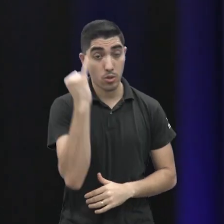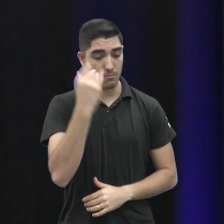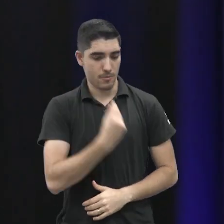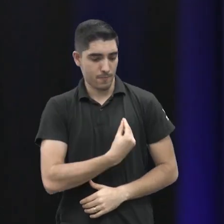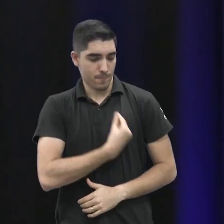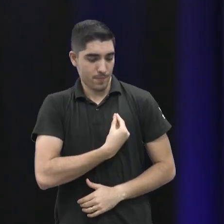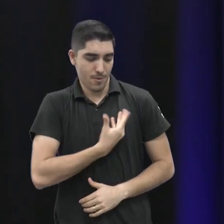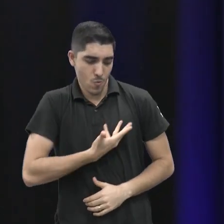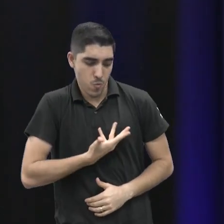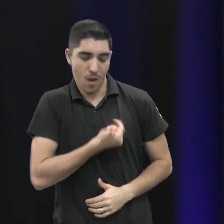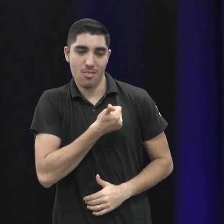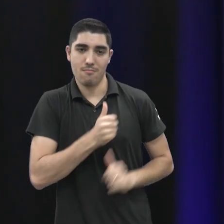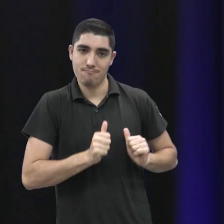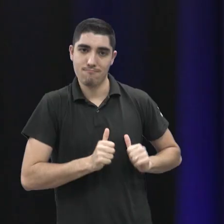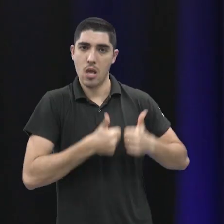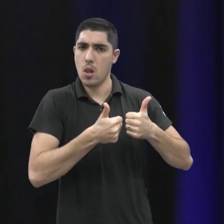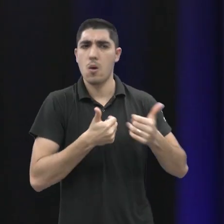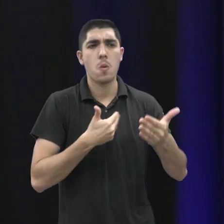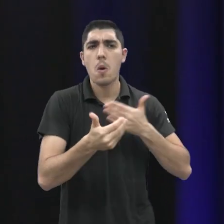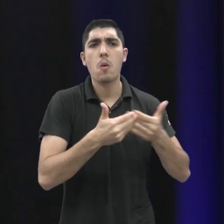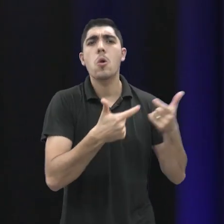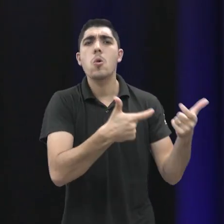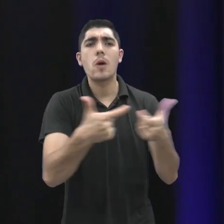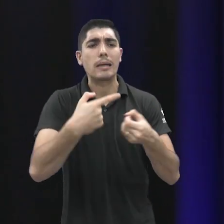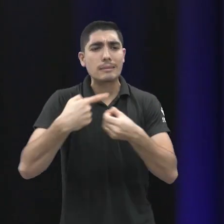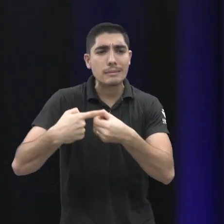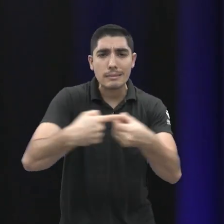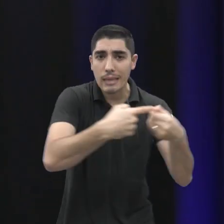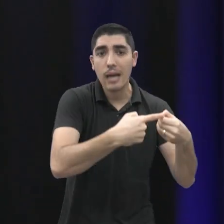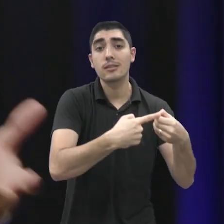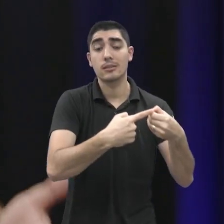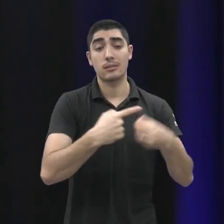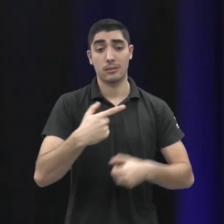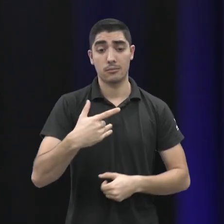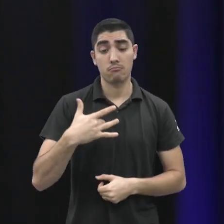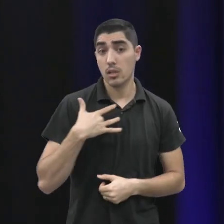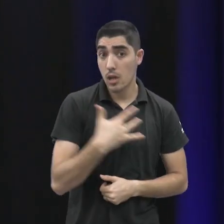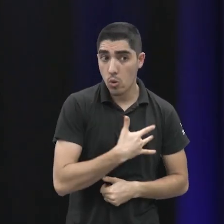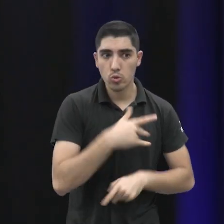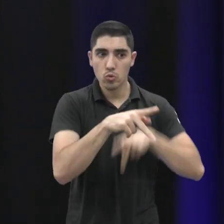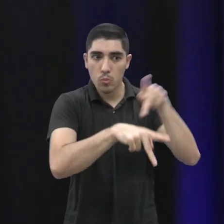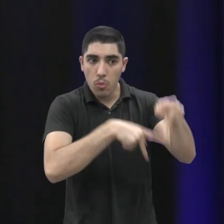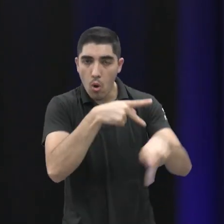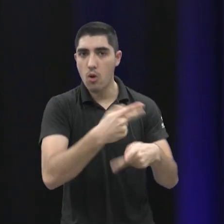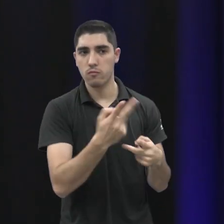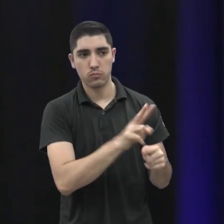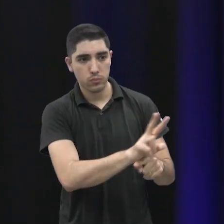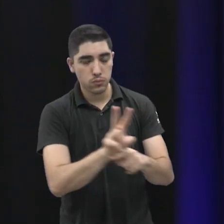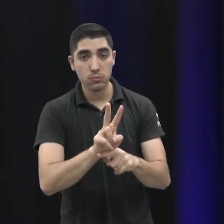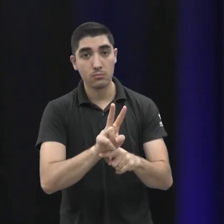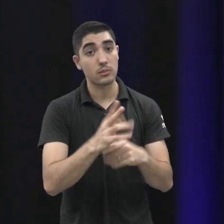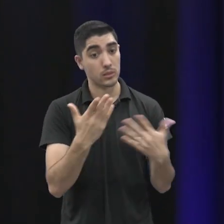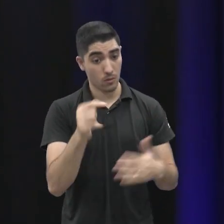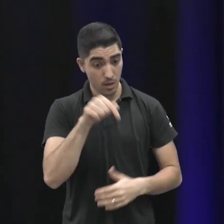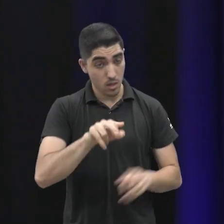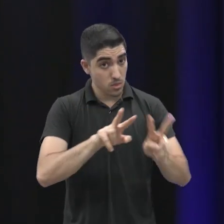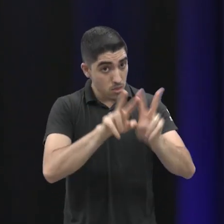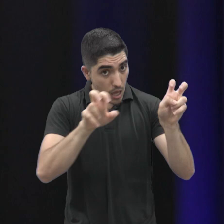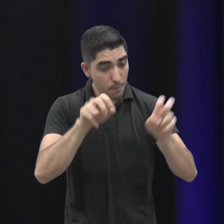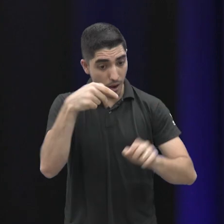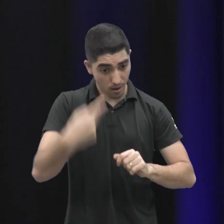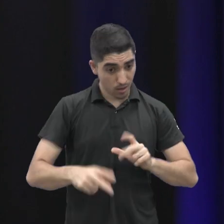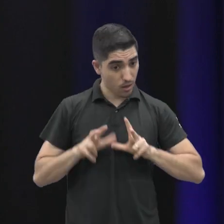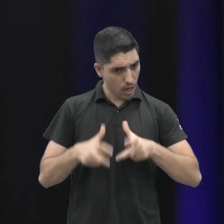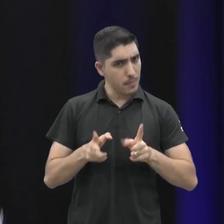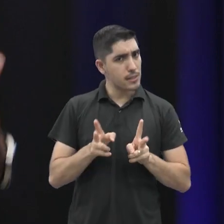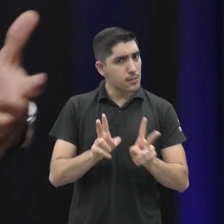qualidade de vida, né? Acho que de qualquer cidade, né? Para a saúde, da população e com certeza esse é um tema muito debatido